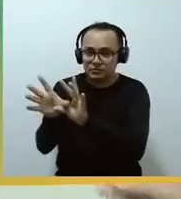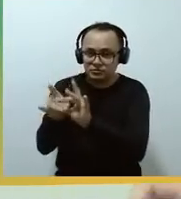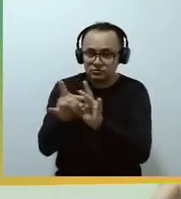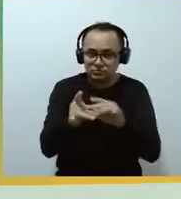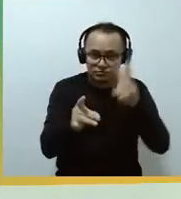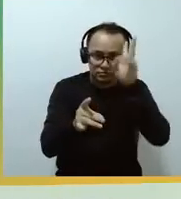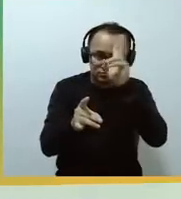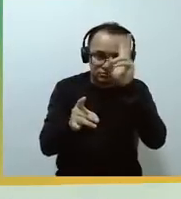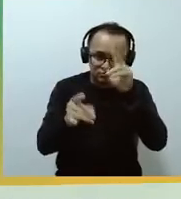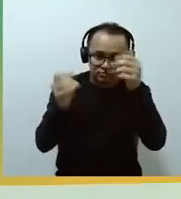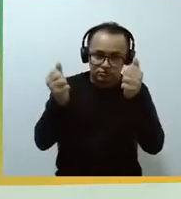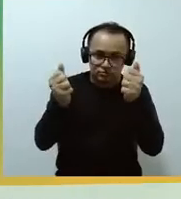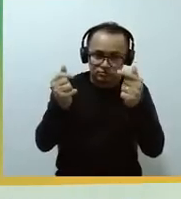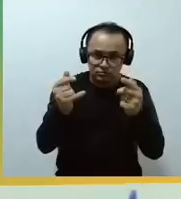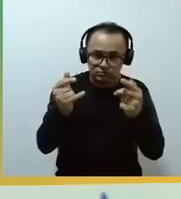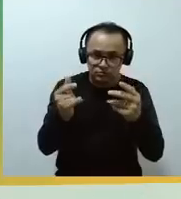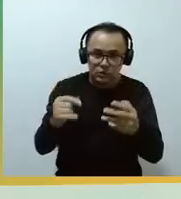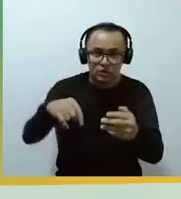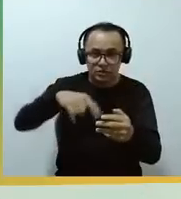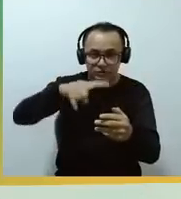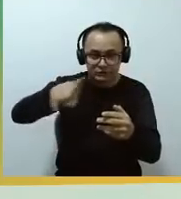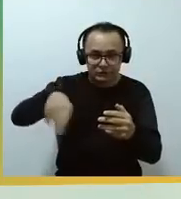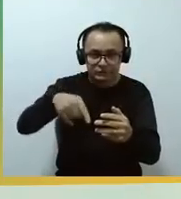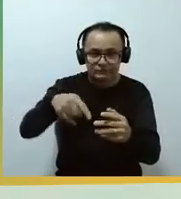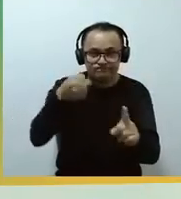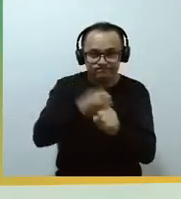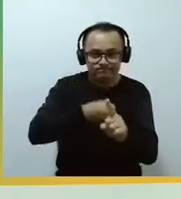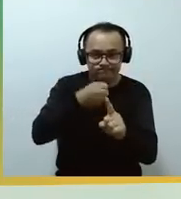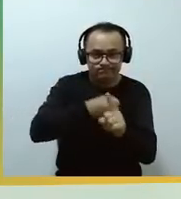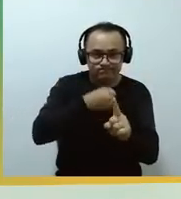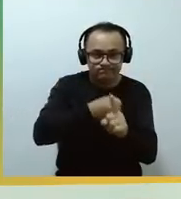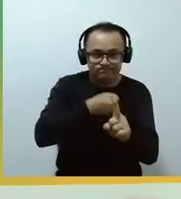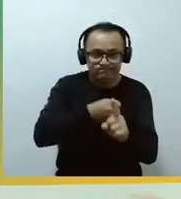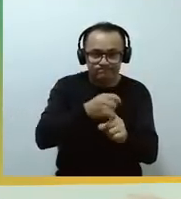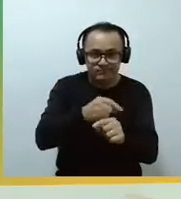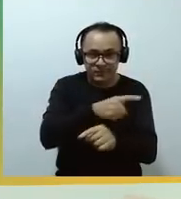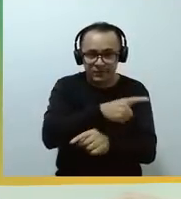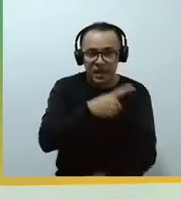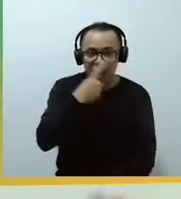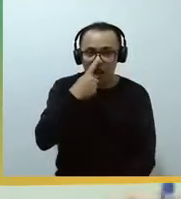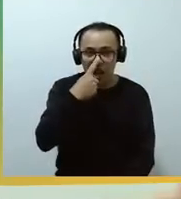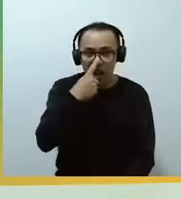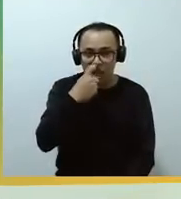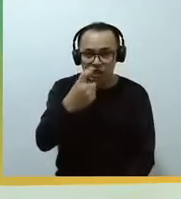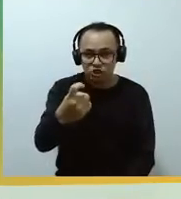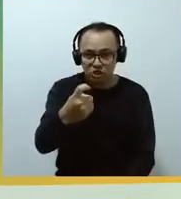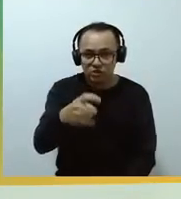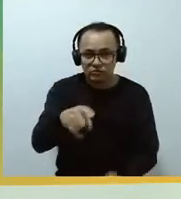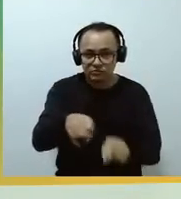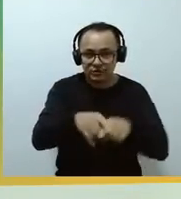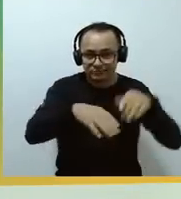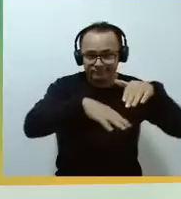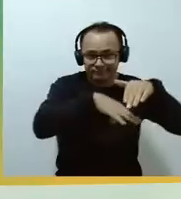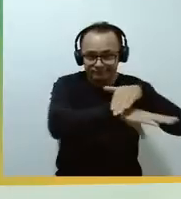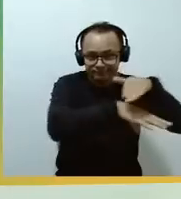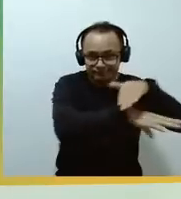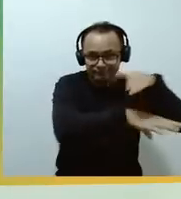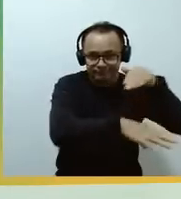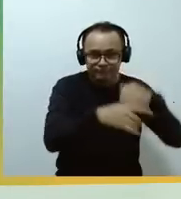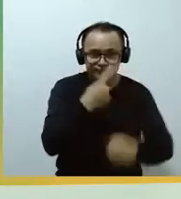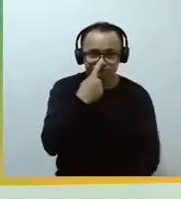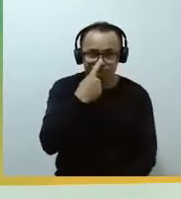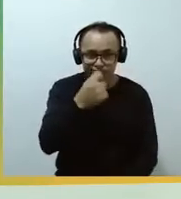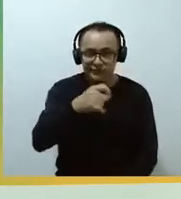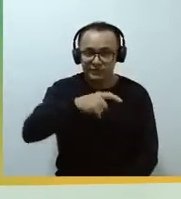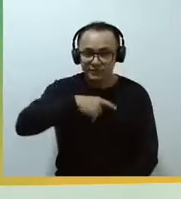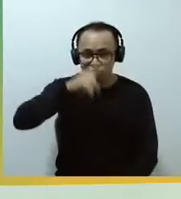coisas mais duras que nós enfrentamos, foi o problema do lixão e do aterro. Porque houve uma decisão do Ministério Público